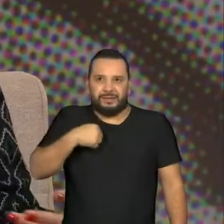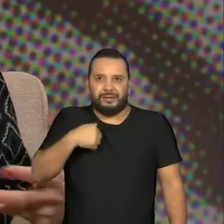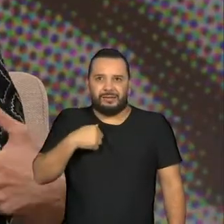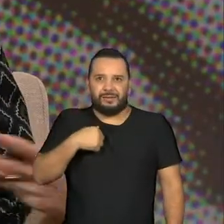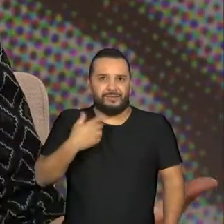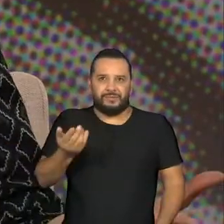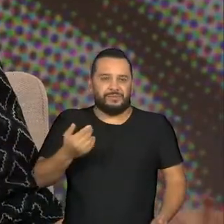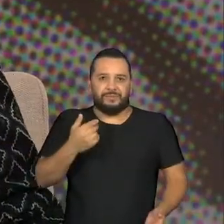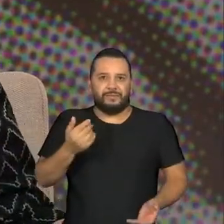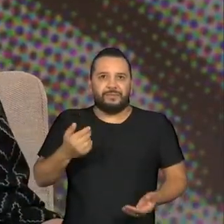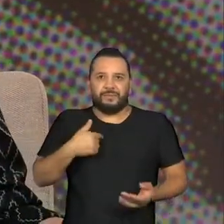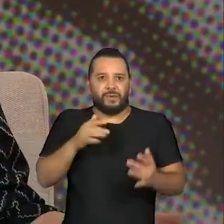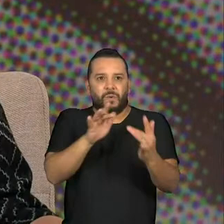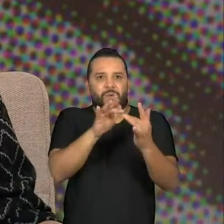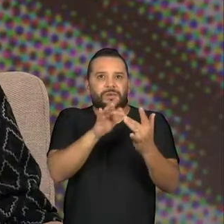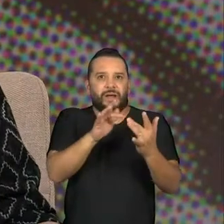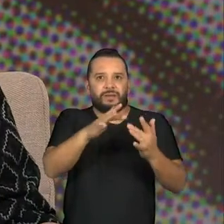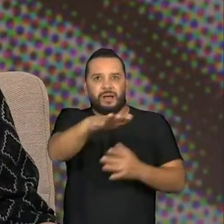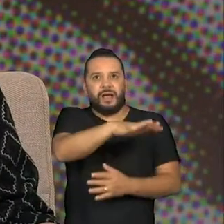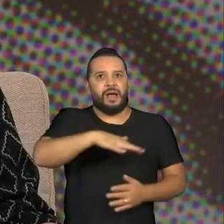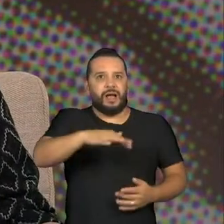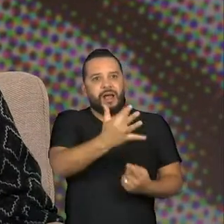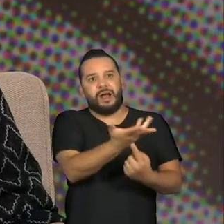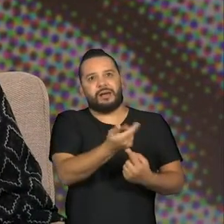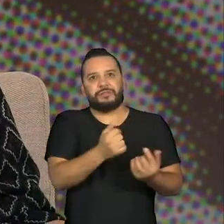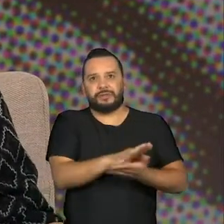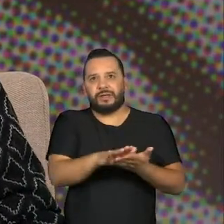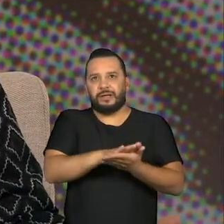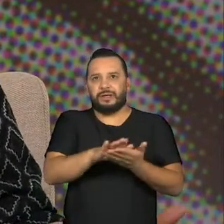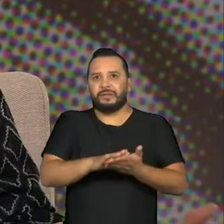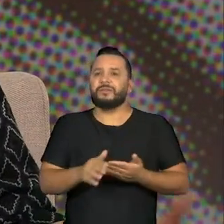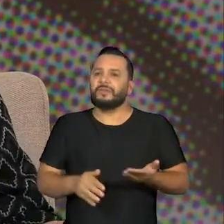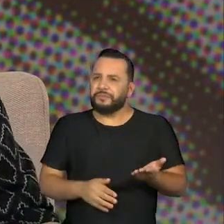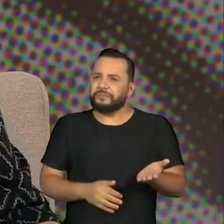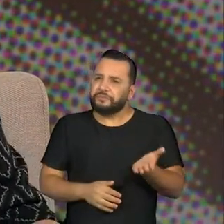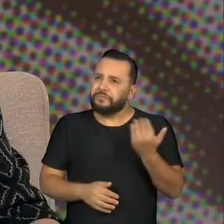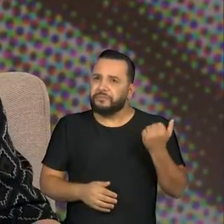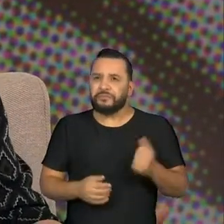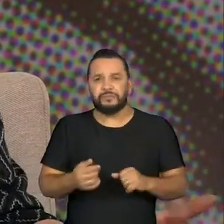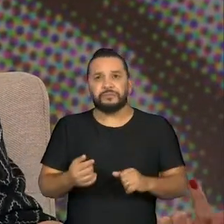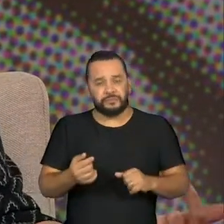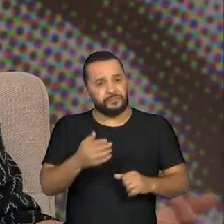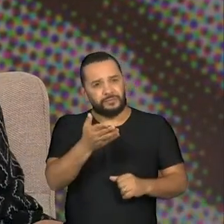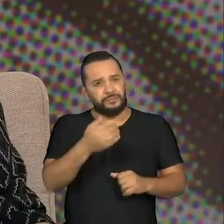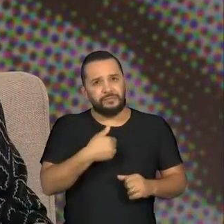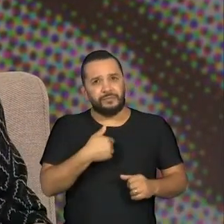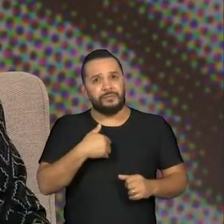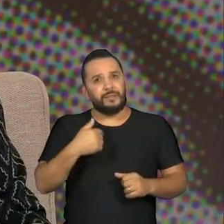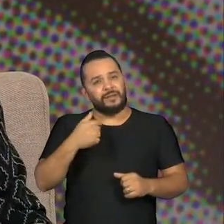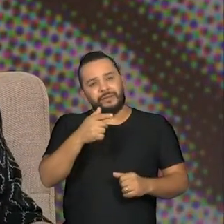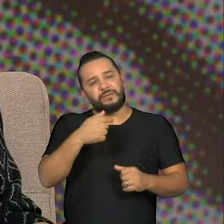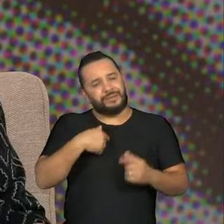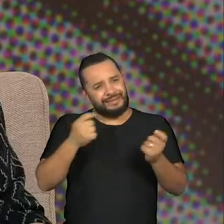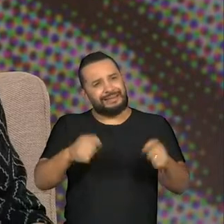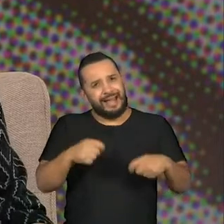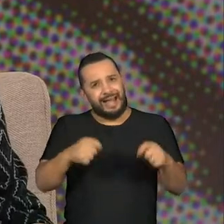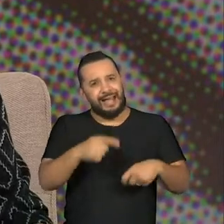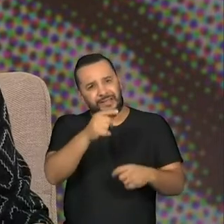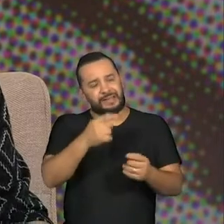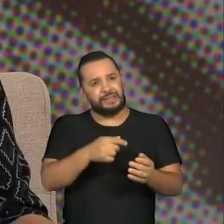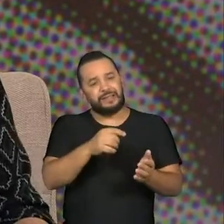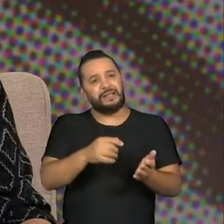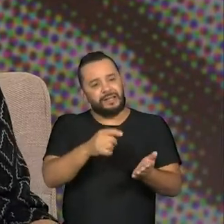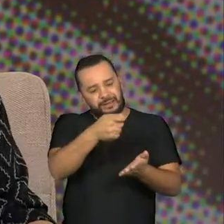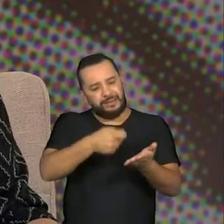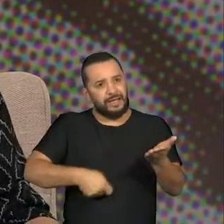subúrbio, não tinha contato nenhum com esse meio. E aí ele falou assim, você está fazendo um monstro maior do que é. Eu me lembro que ele falou, decora esse texto